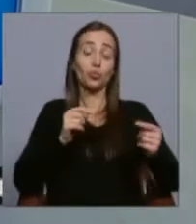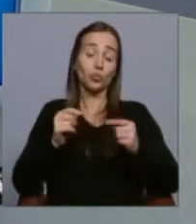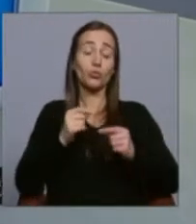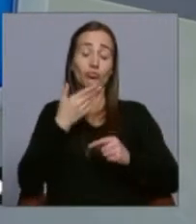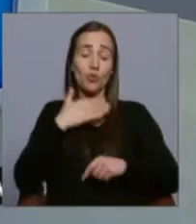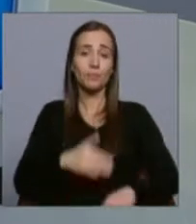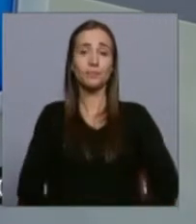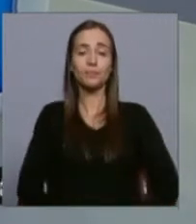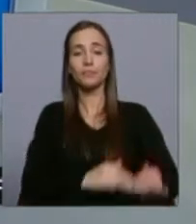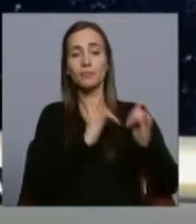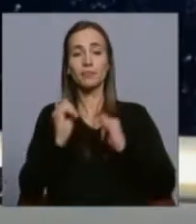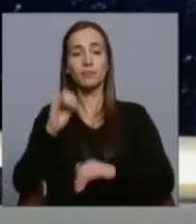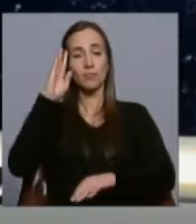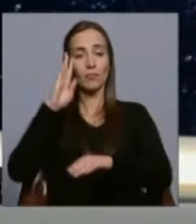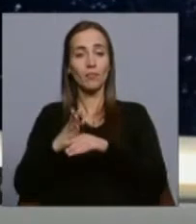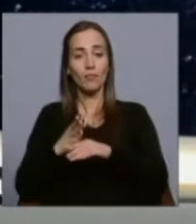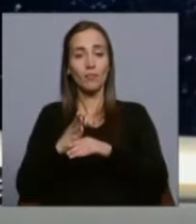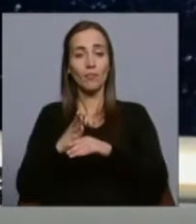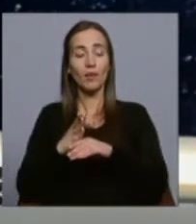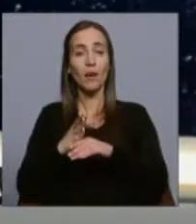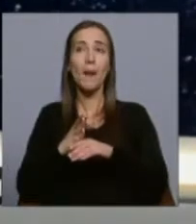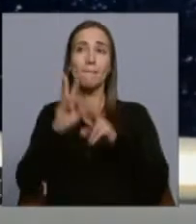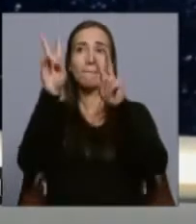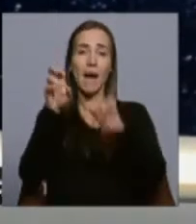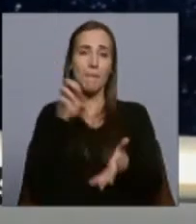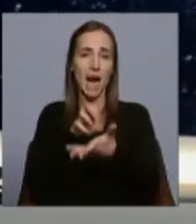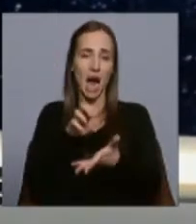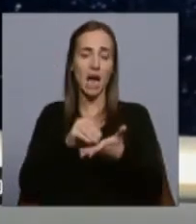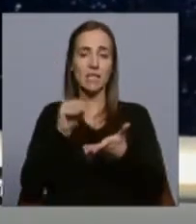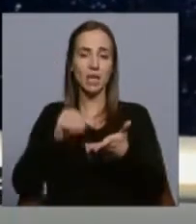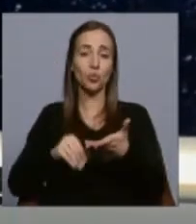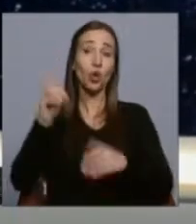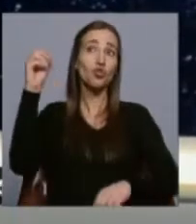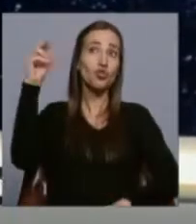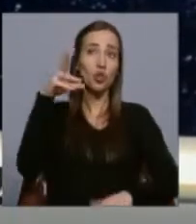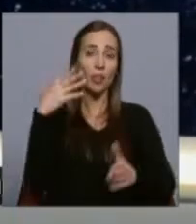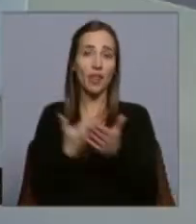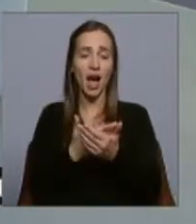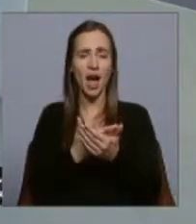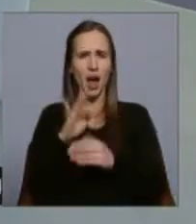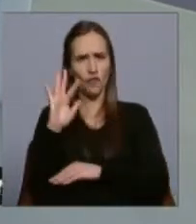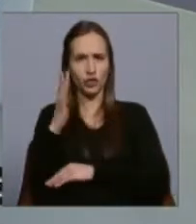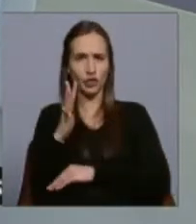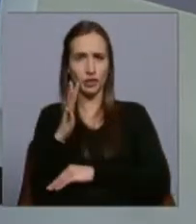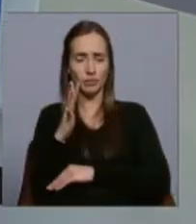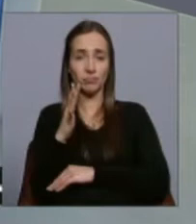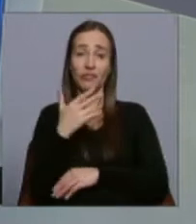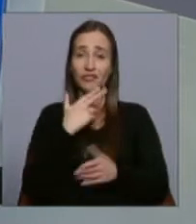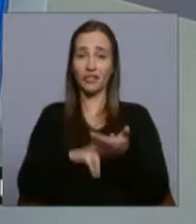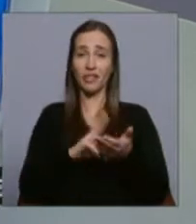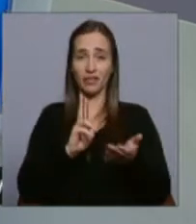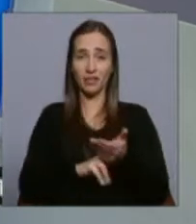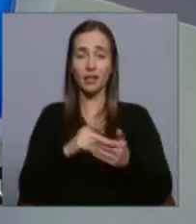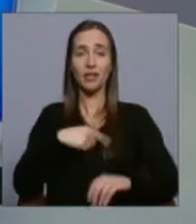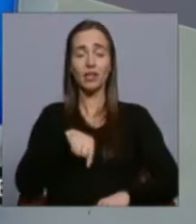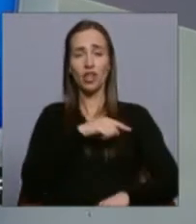os efeitos e as marcas, a espécie de assinatura, algo que o Sol deixa nas árvores. É verdade. Nós já estamos mais